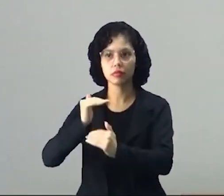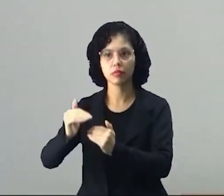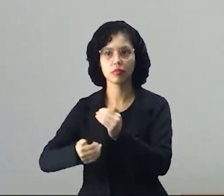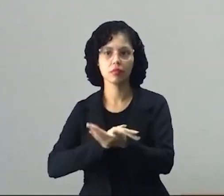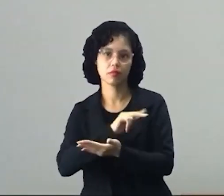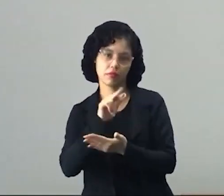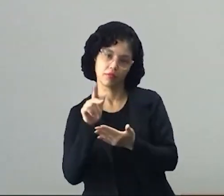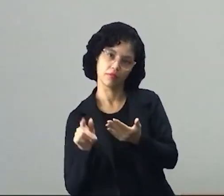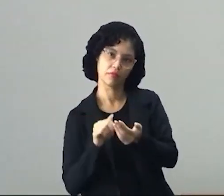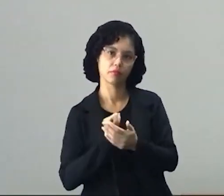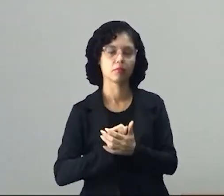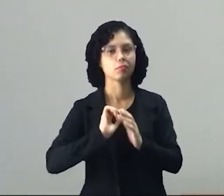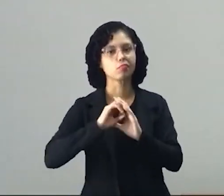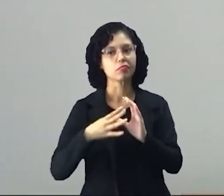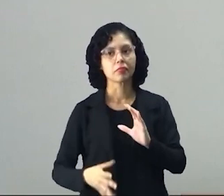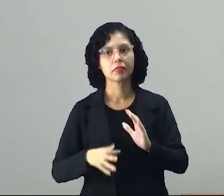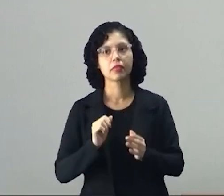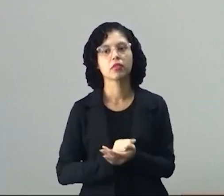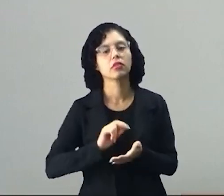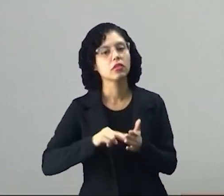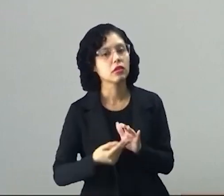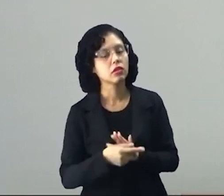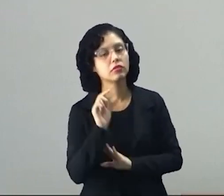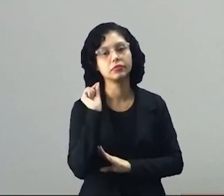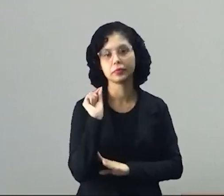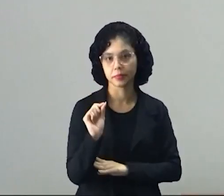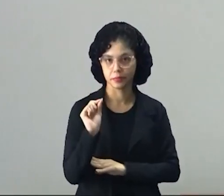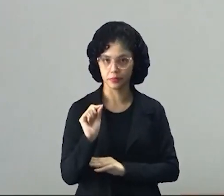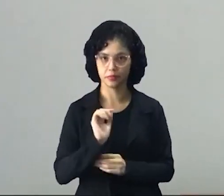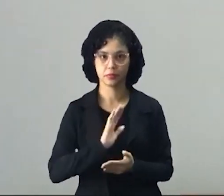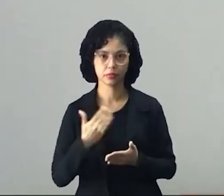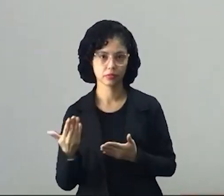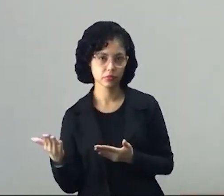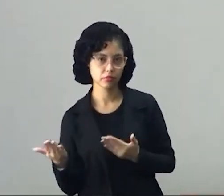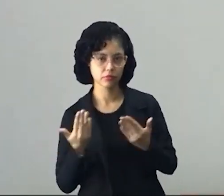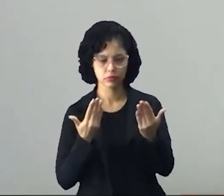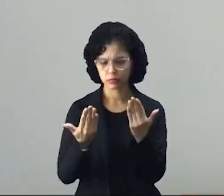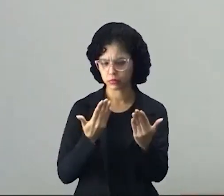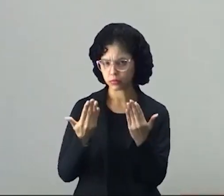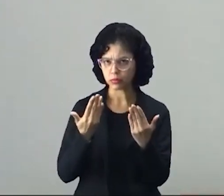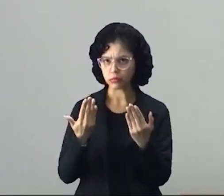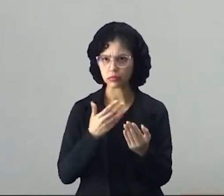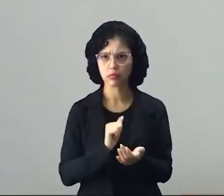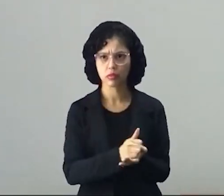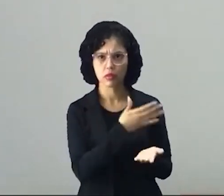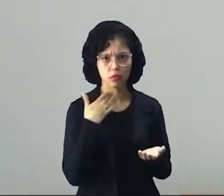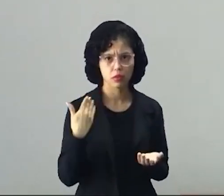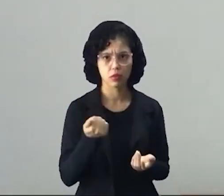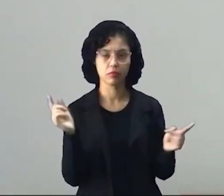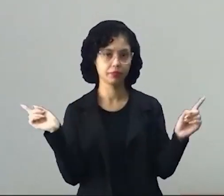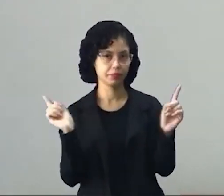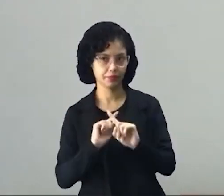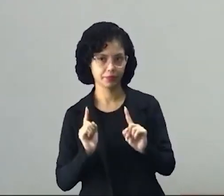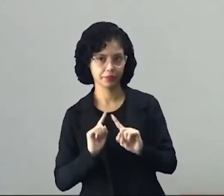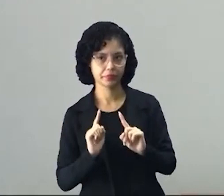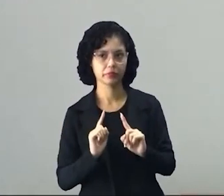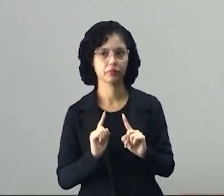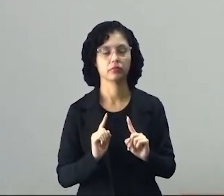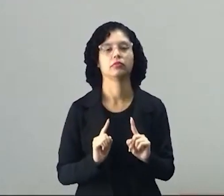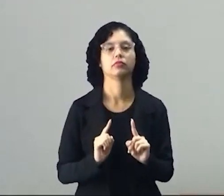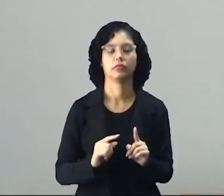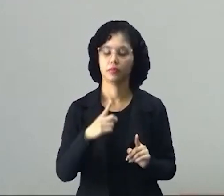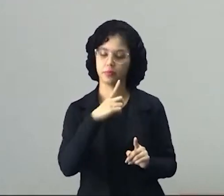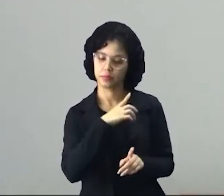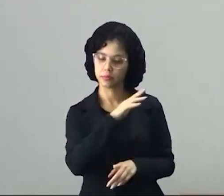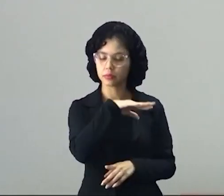série de outras características. Isso quer dizer que se a gente fosse comparar com os outros animais, nós somos os melhores? Não.